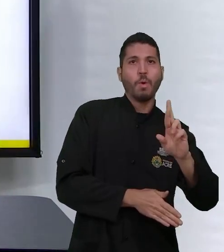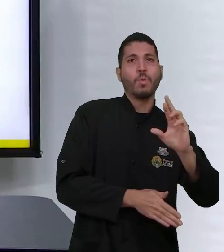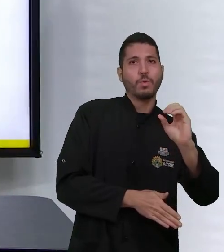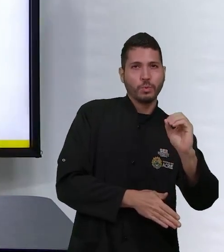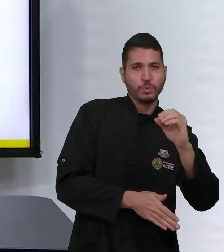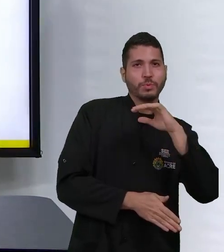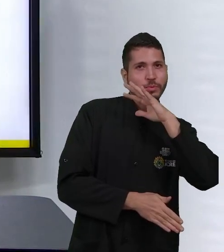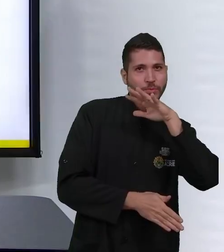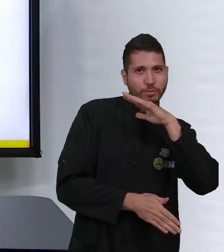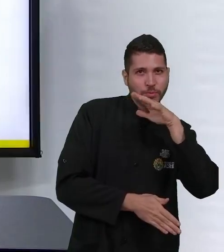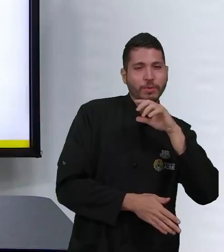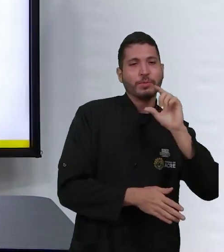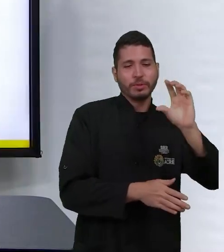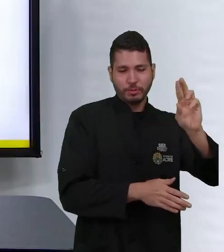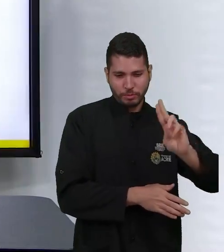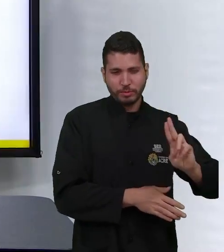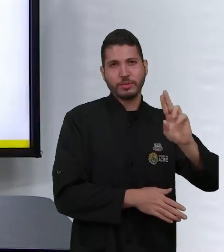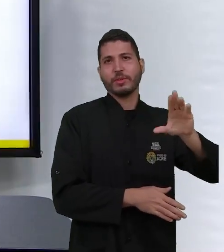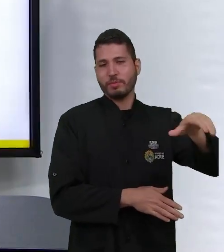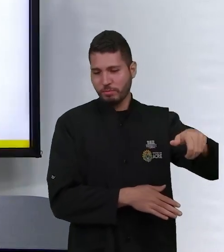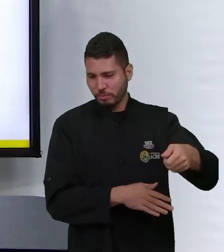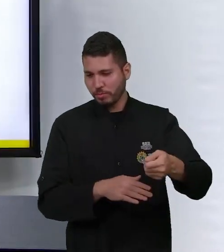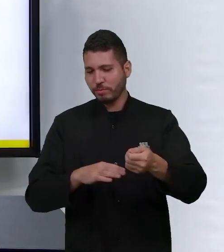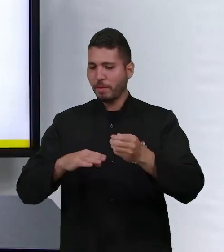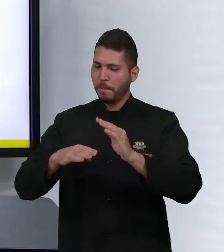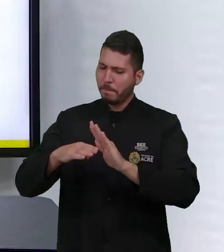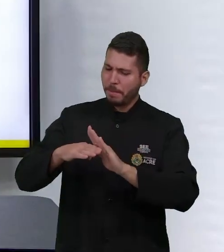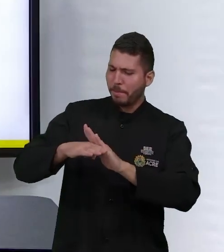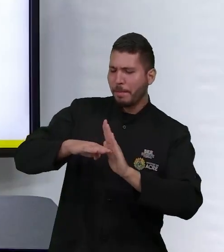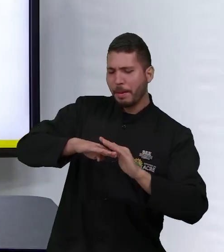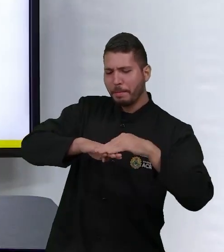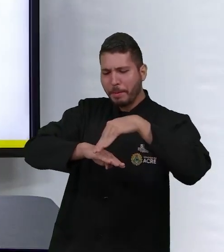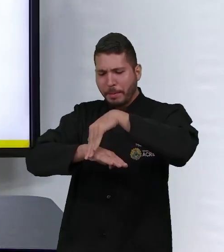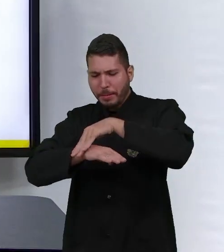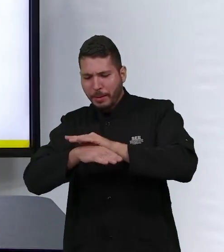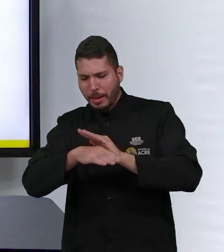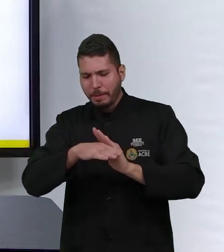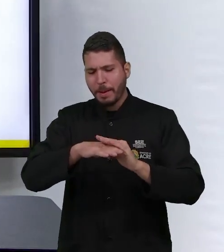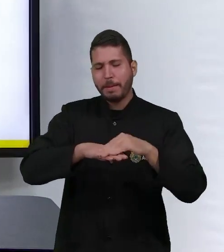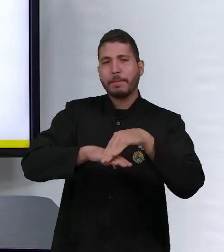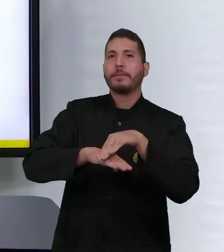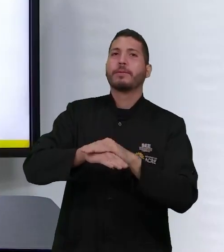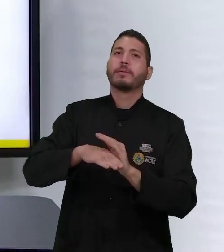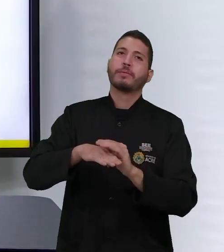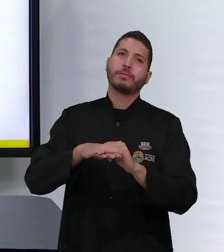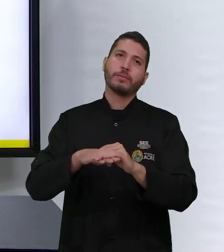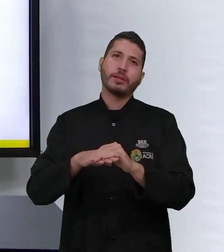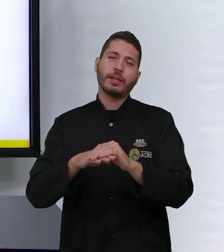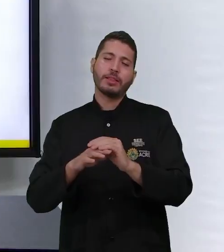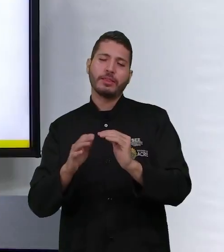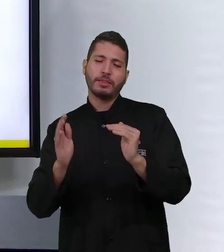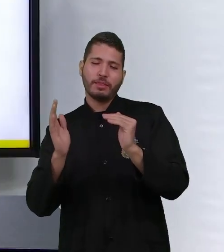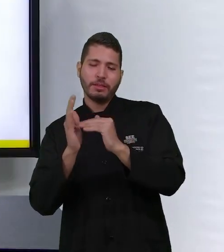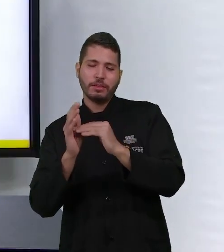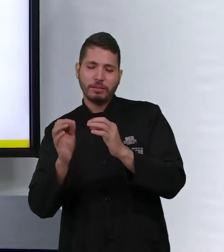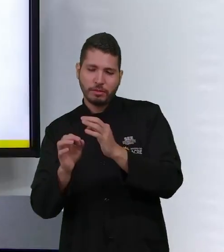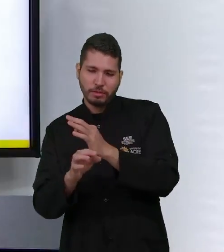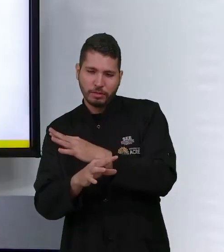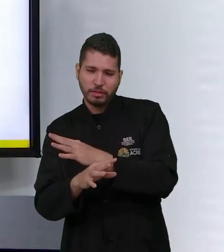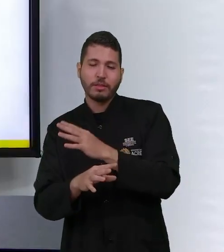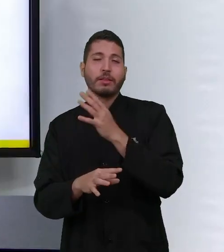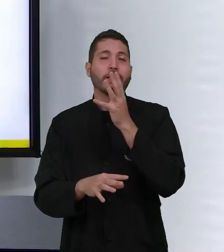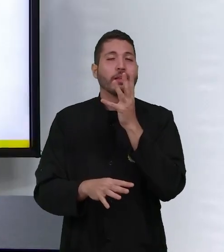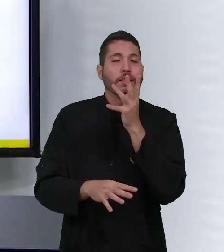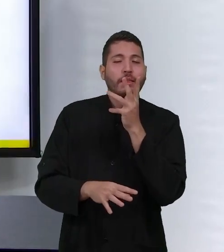polido. Ele pregava, colava, até esse sapato ficar pronto, demorava